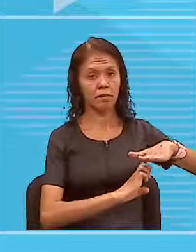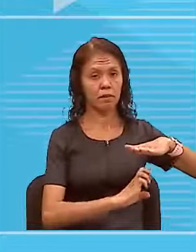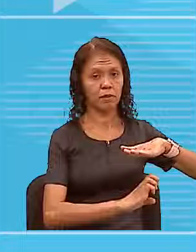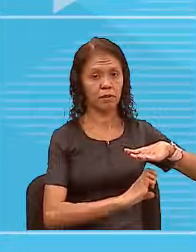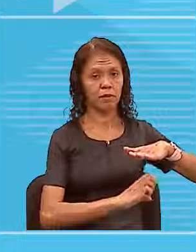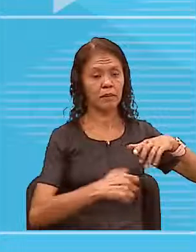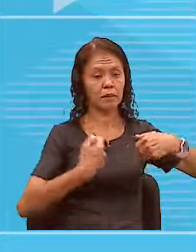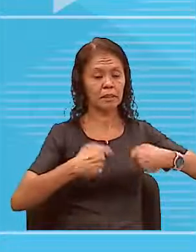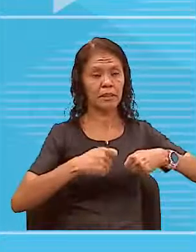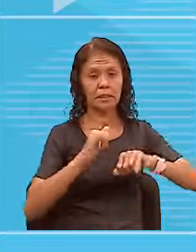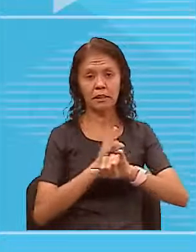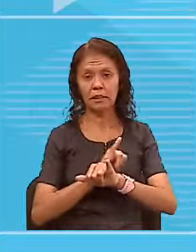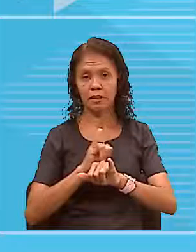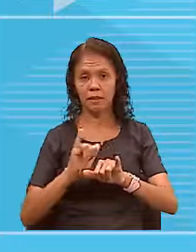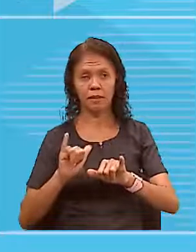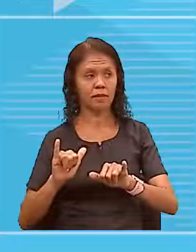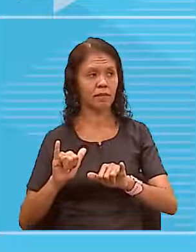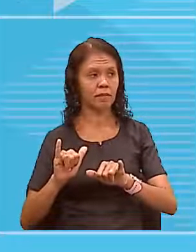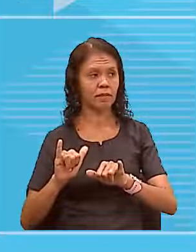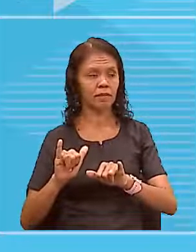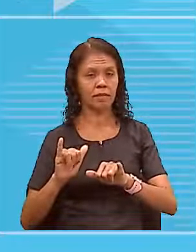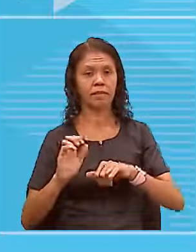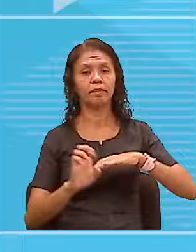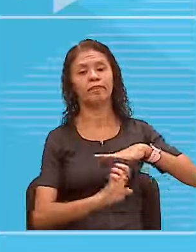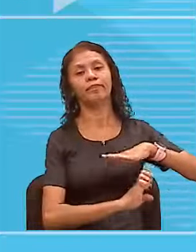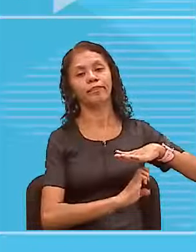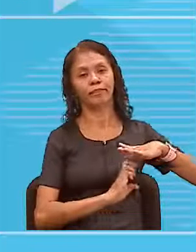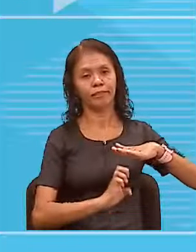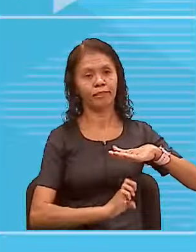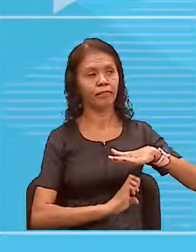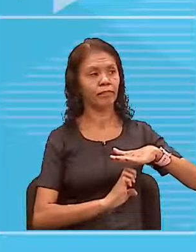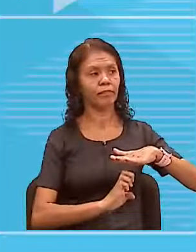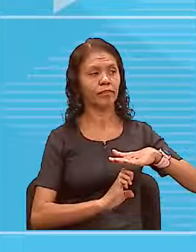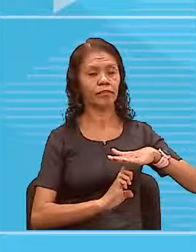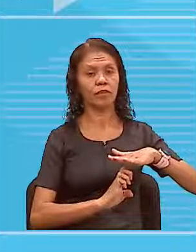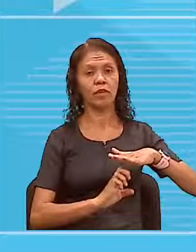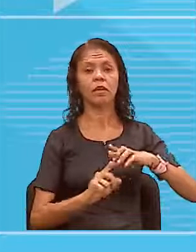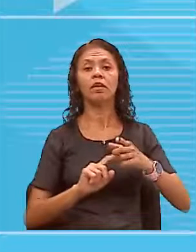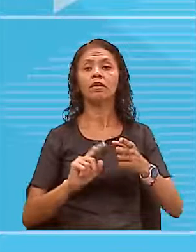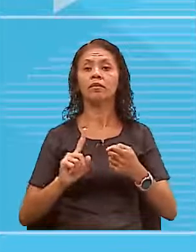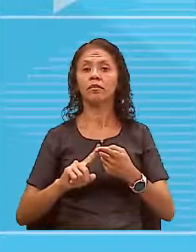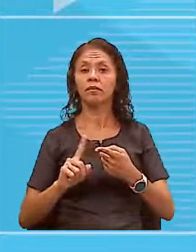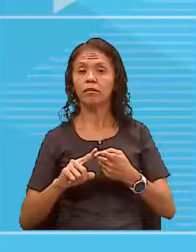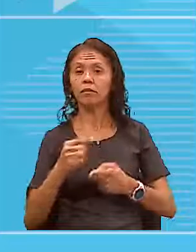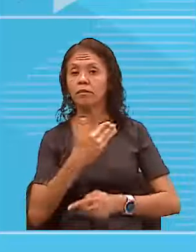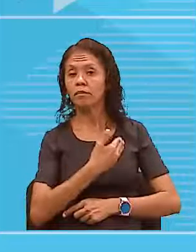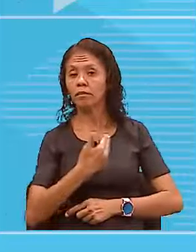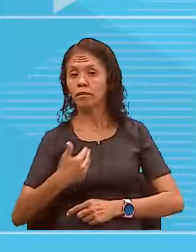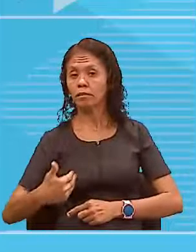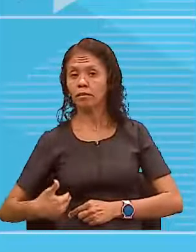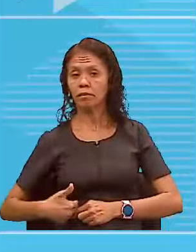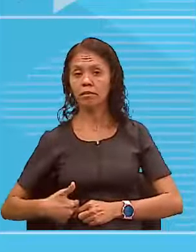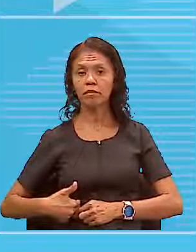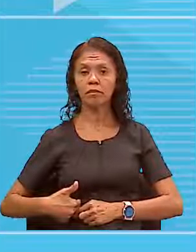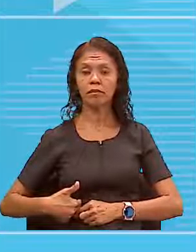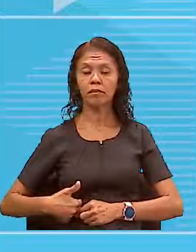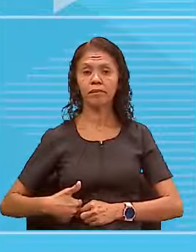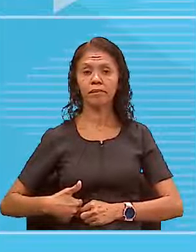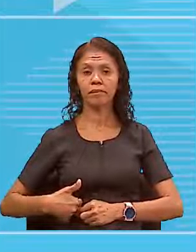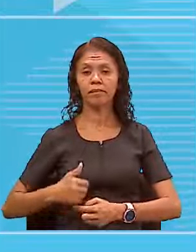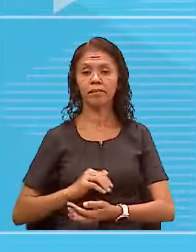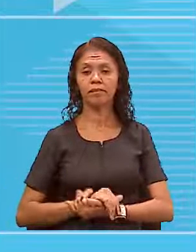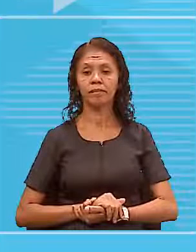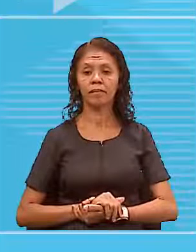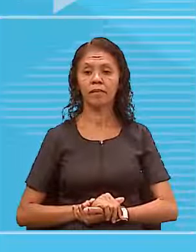daquelas informações. As empresas, professor. Não só as empresas, o governo. O governo, para que